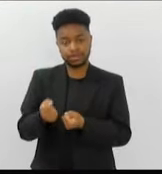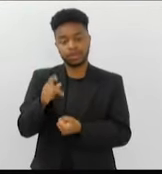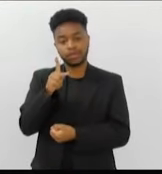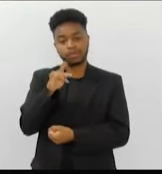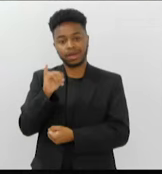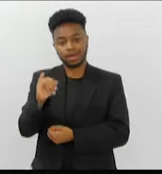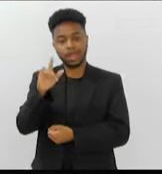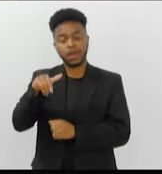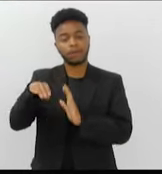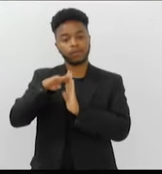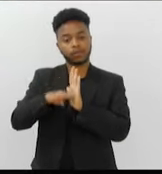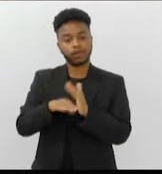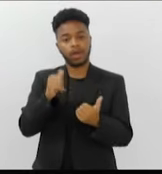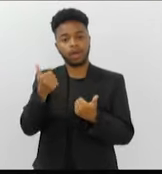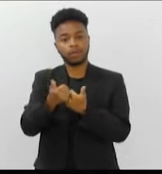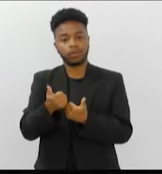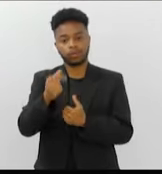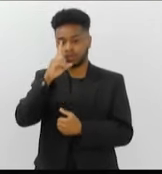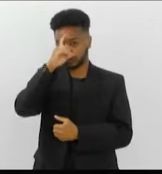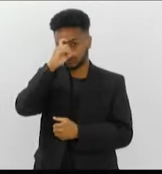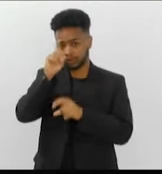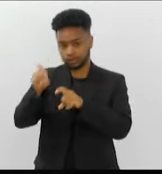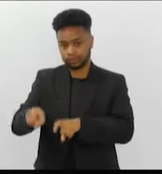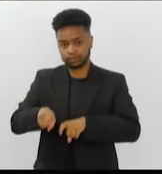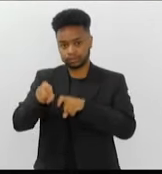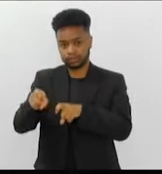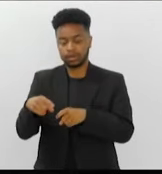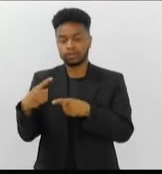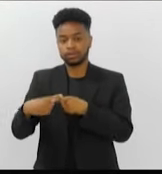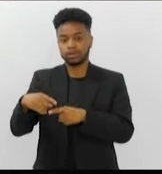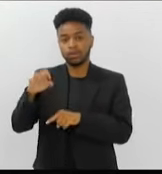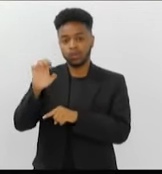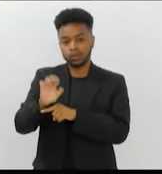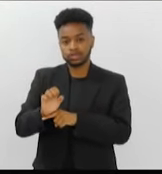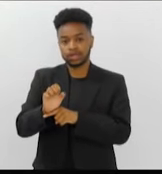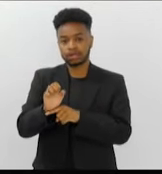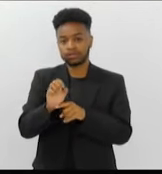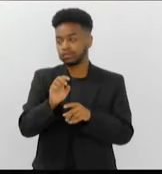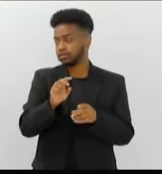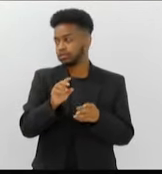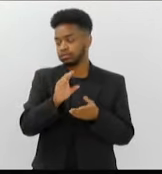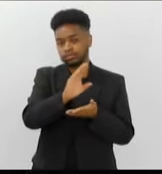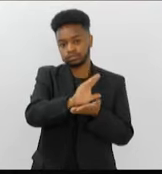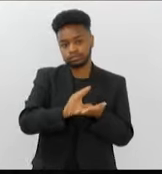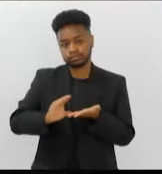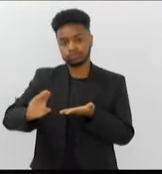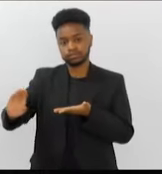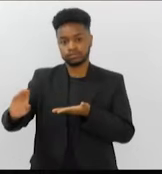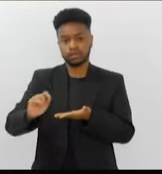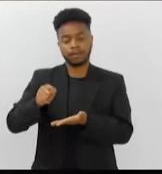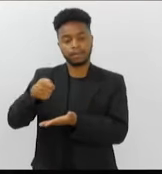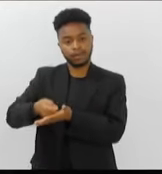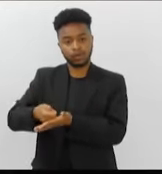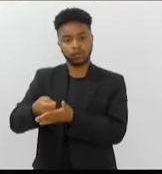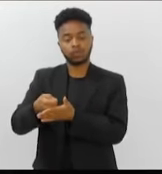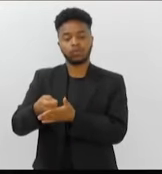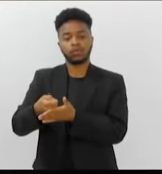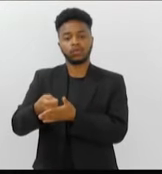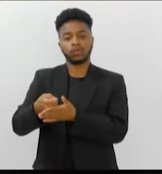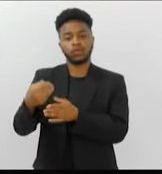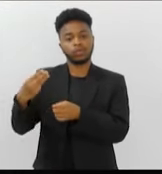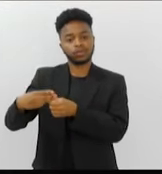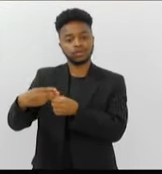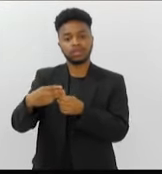aos hospitais do interior, que o Estado transferiu para o município e o município